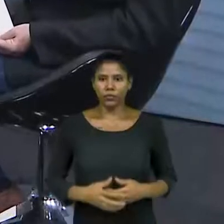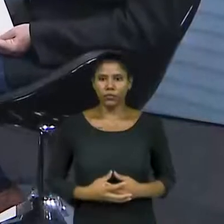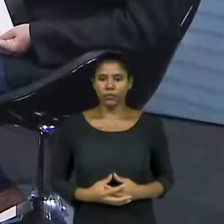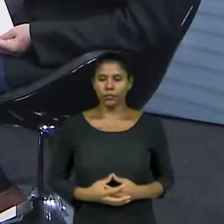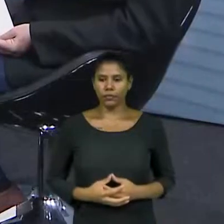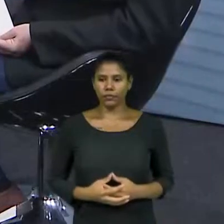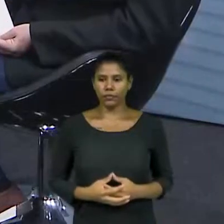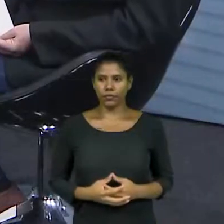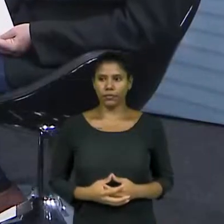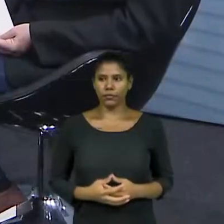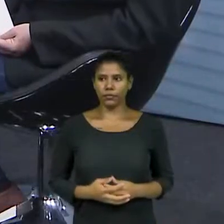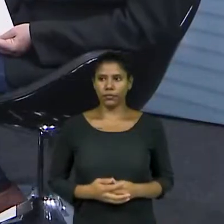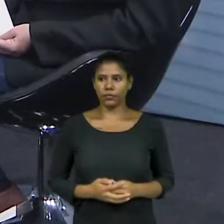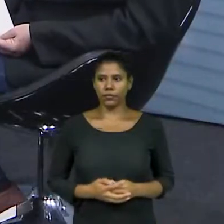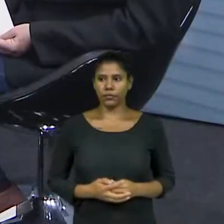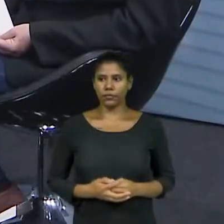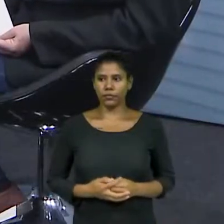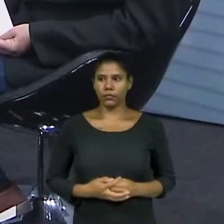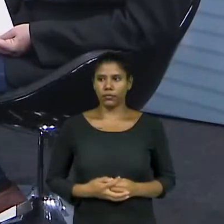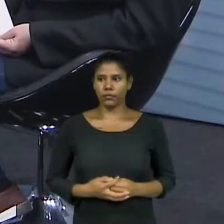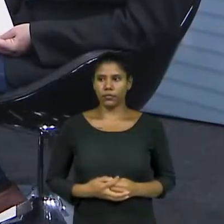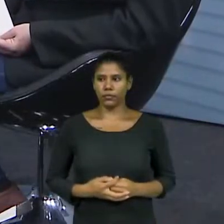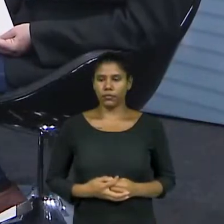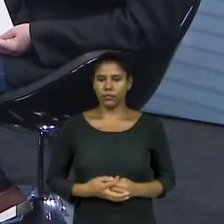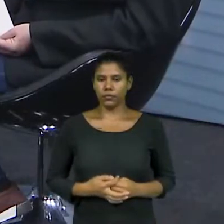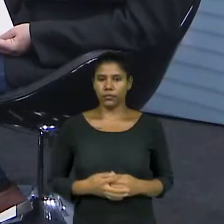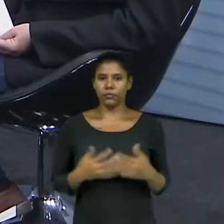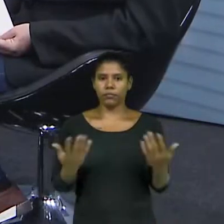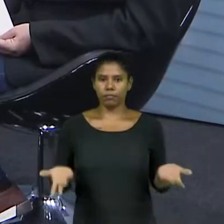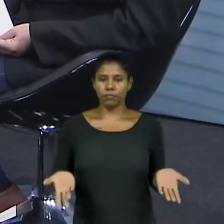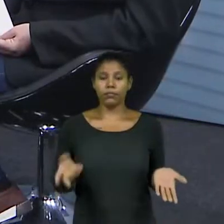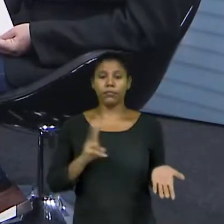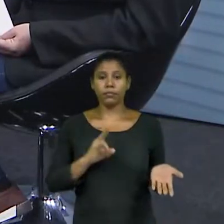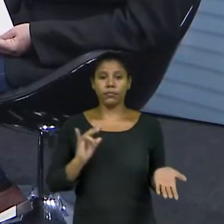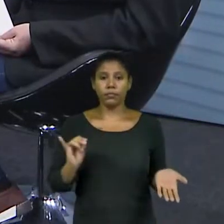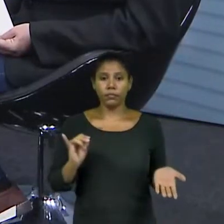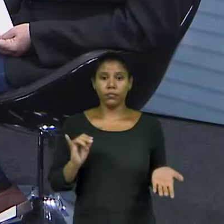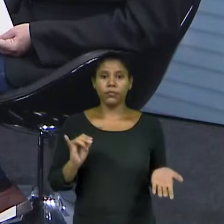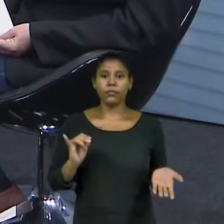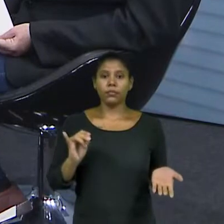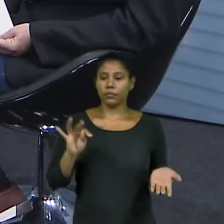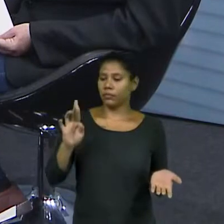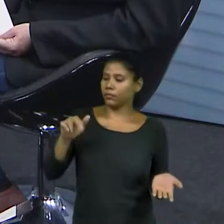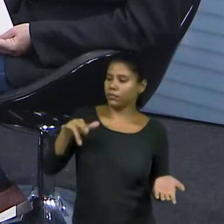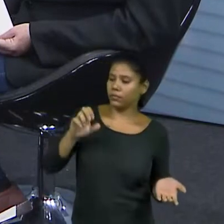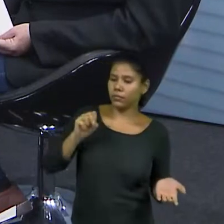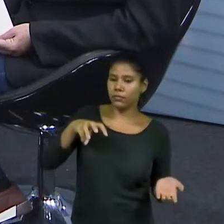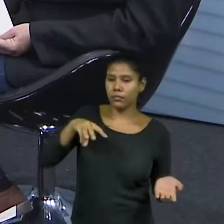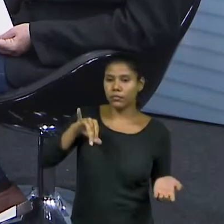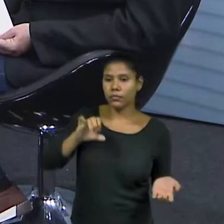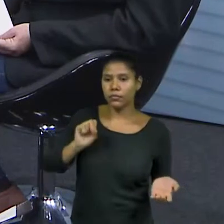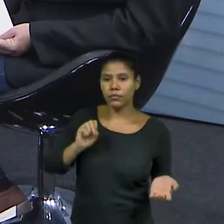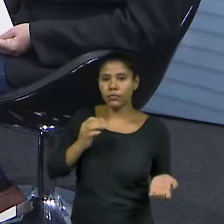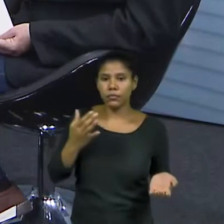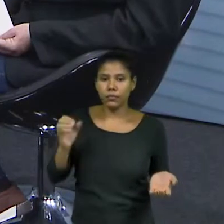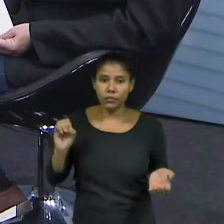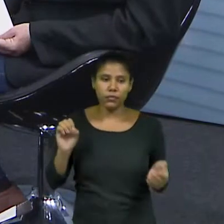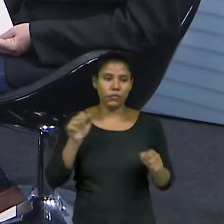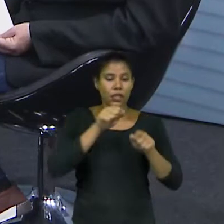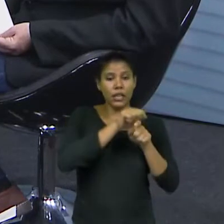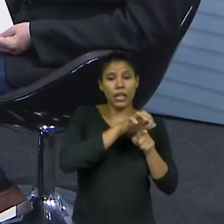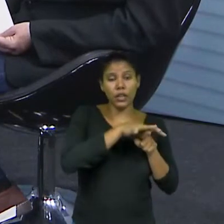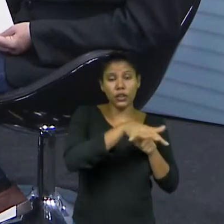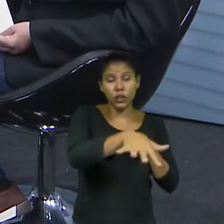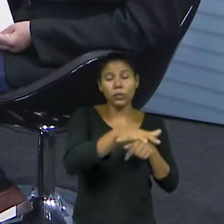vai... Não. Ela se mistura ali. Ela entra no sistema. E aí acontece a transmissão e a distribuição dessa